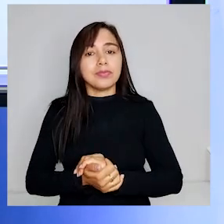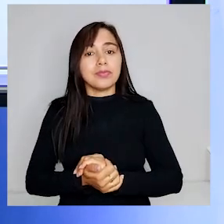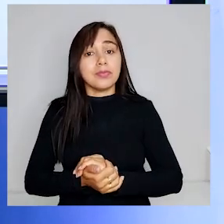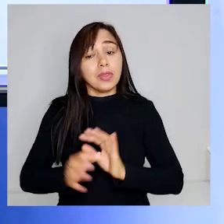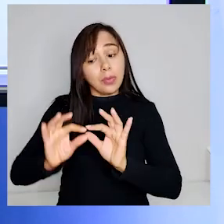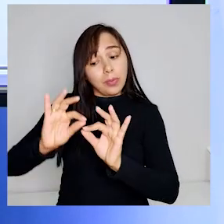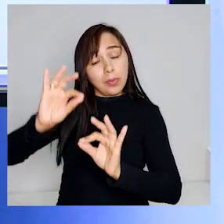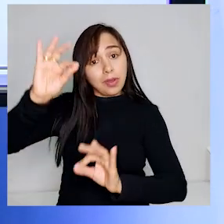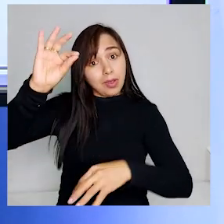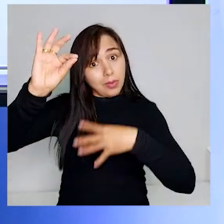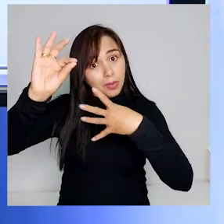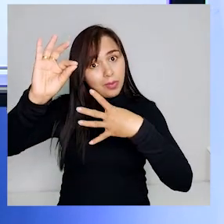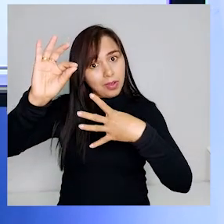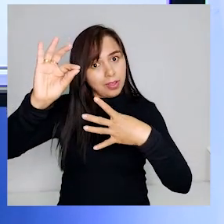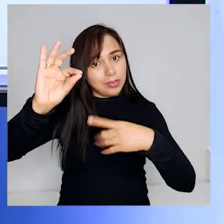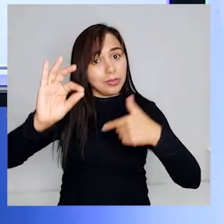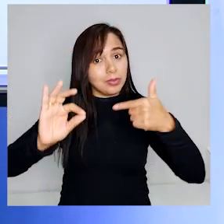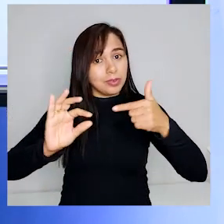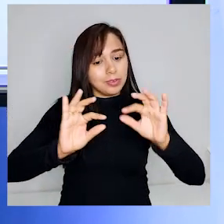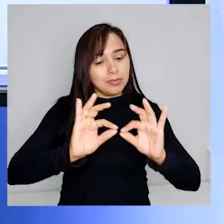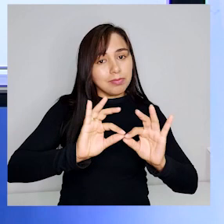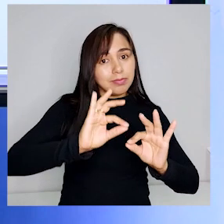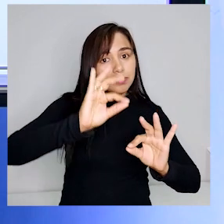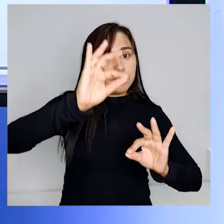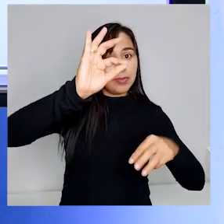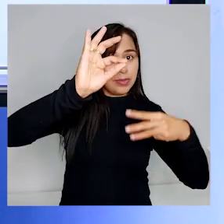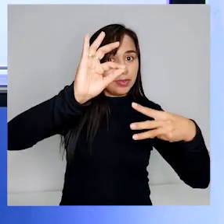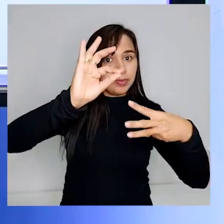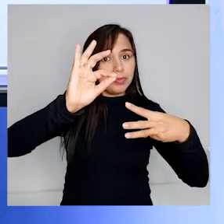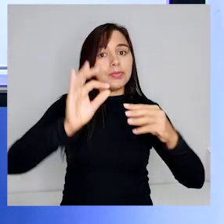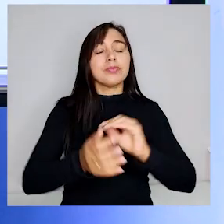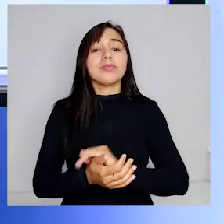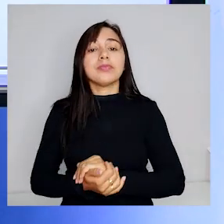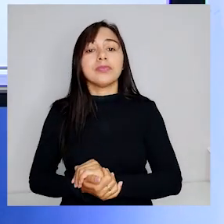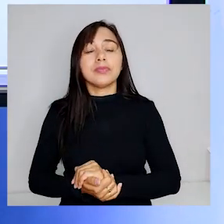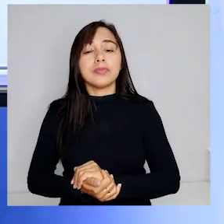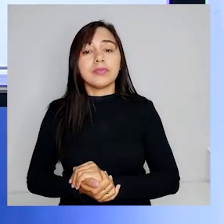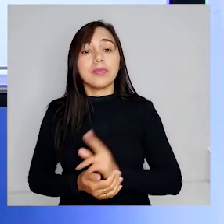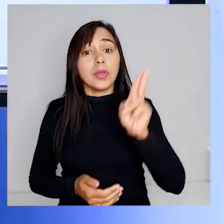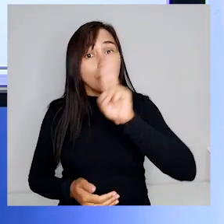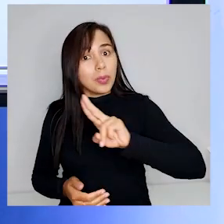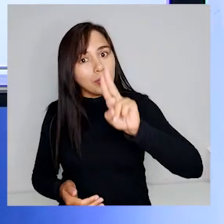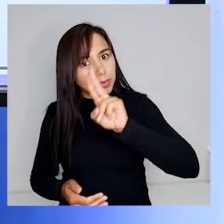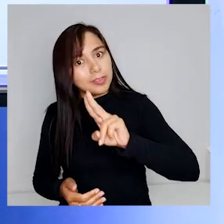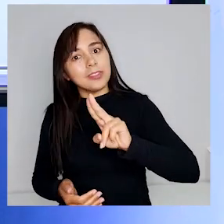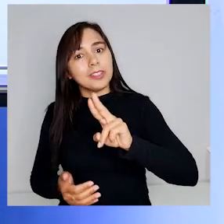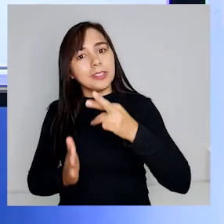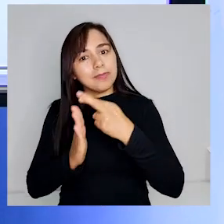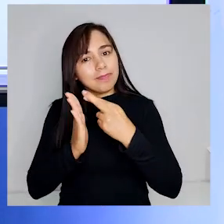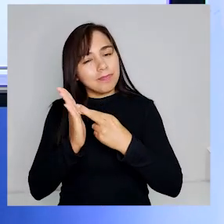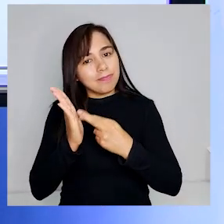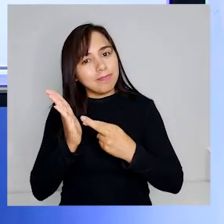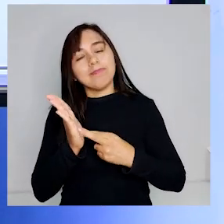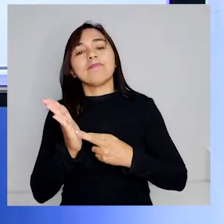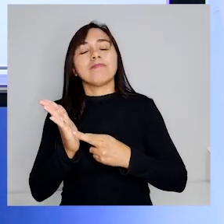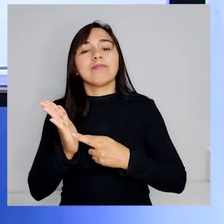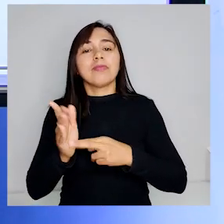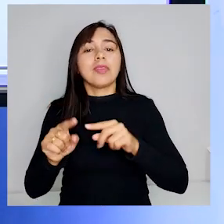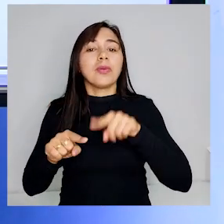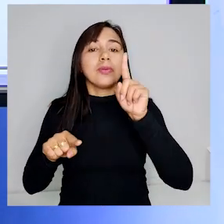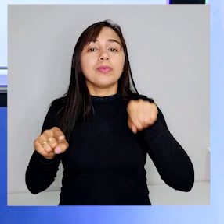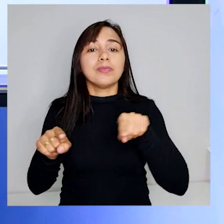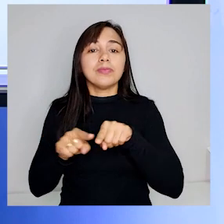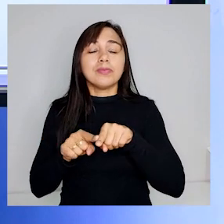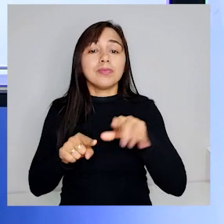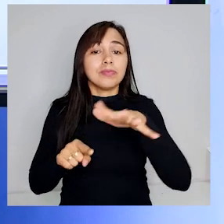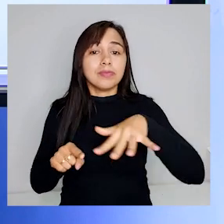3, certo? Então, utilizando esse raciocínio e esse princípio que respeita as propriedades aqui dos triângulos, a